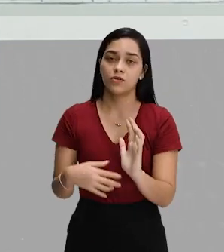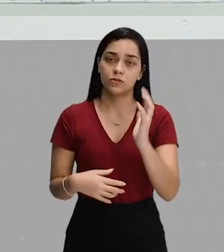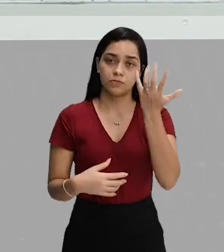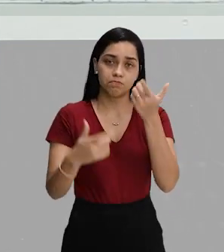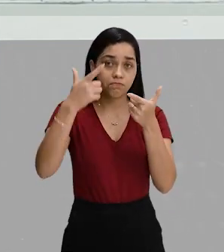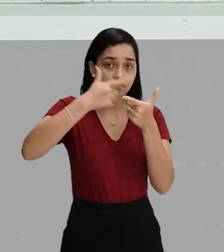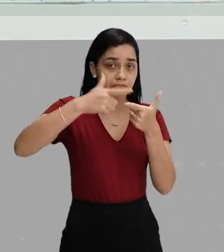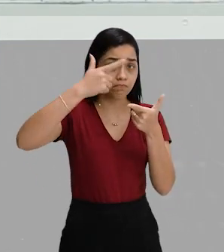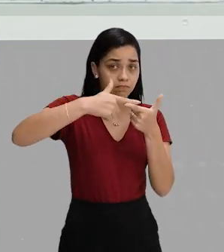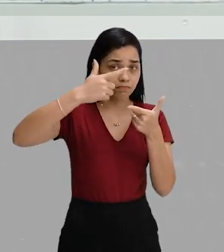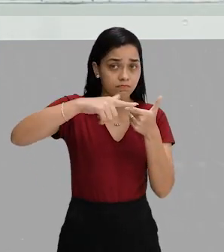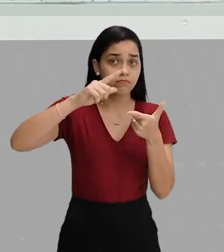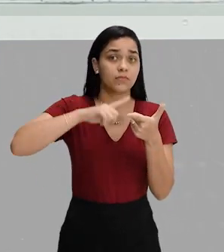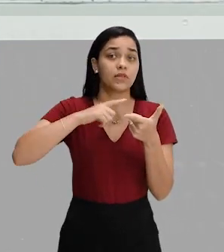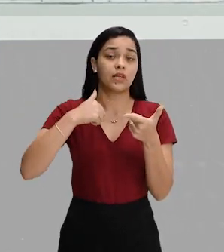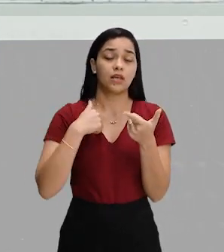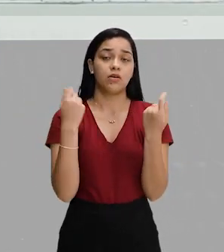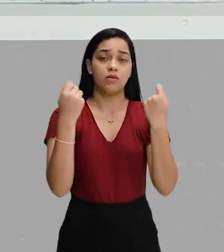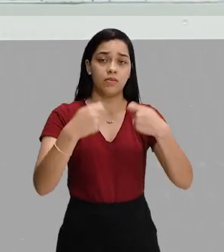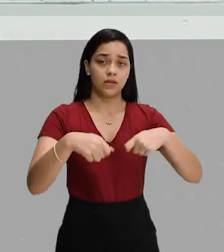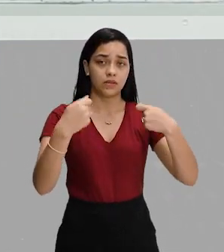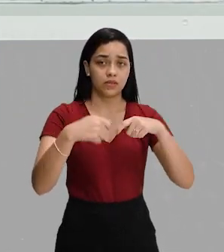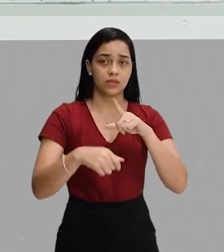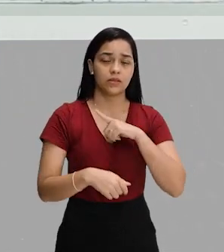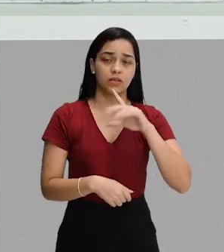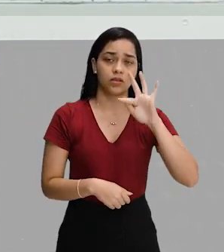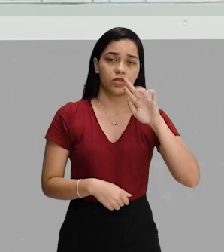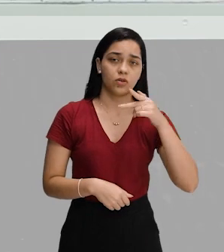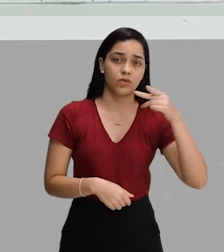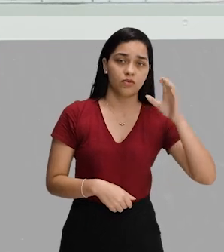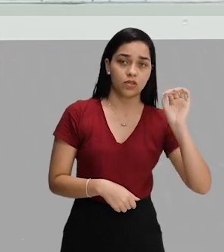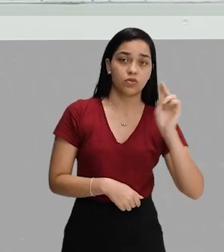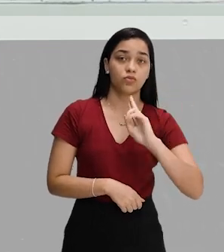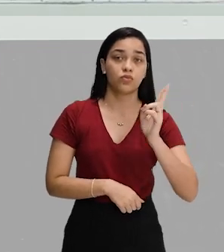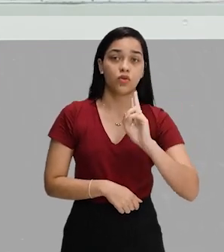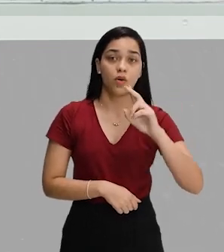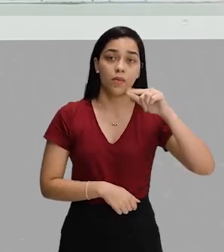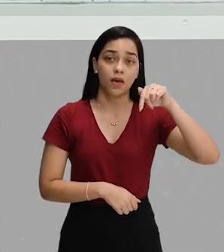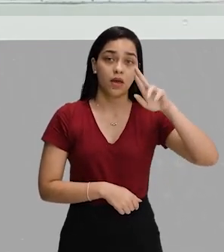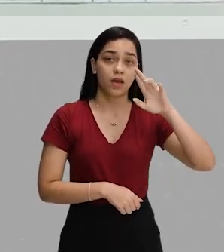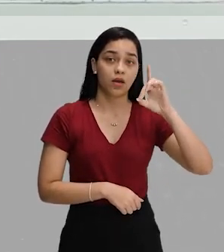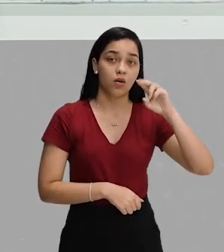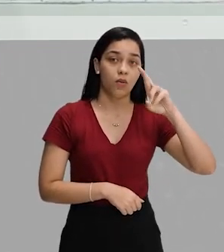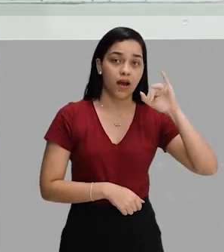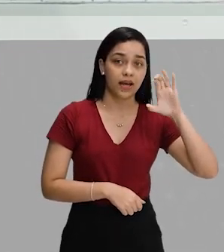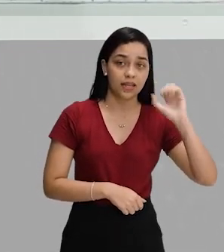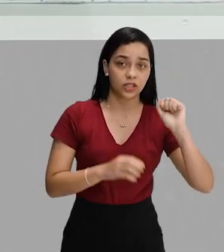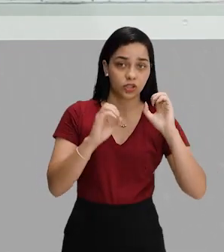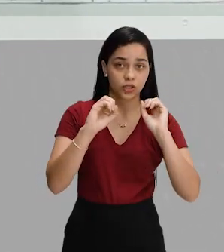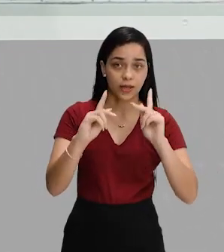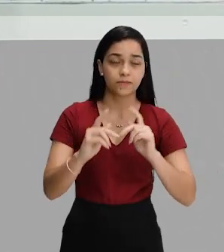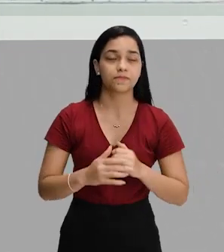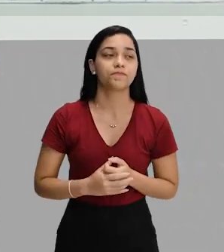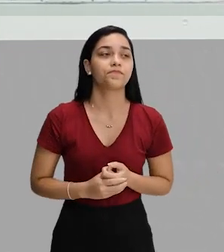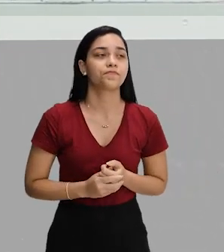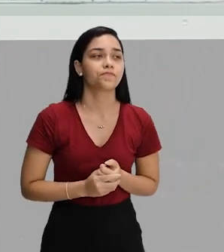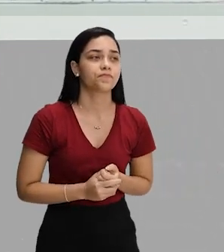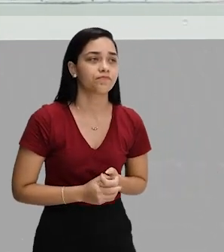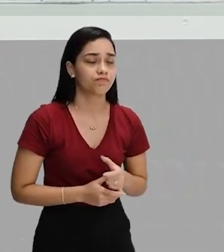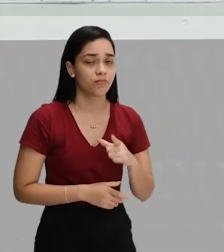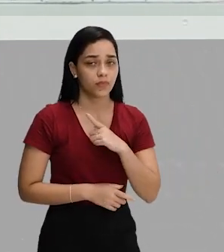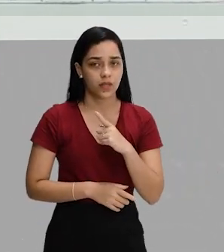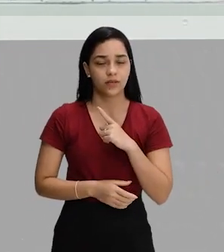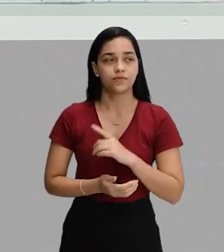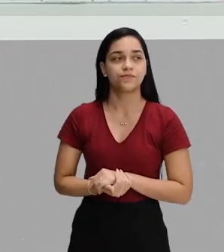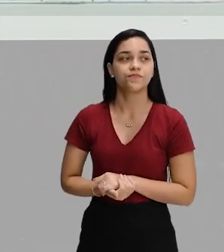situação onde eu vou precisar de uma função que eu vou chamar de quadrática. Beleza? Então, bora lá. Então, situação,